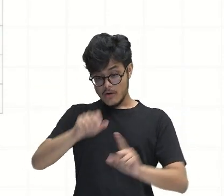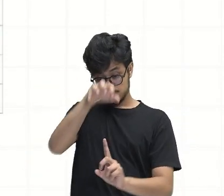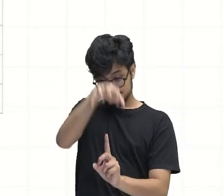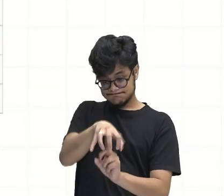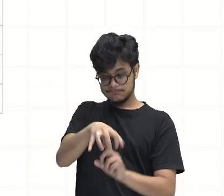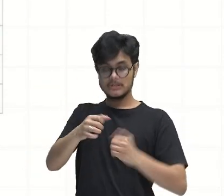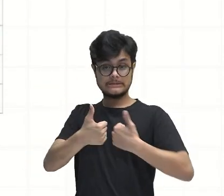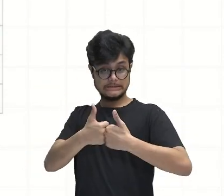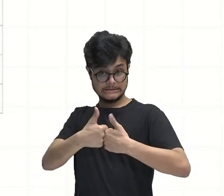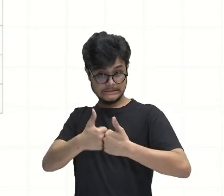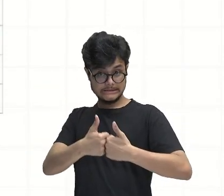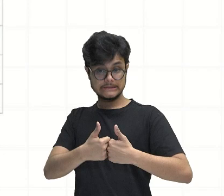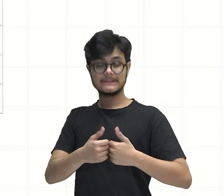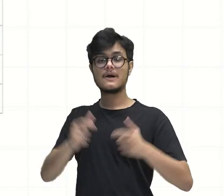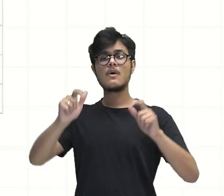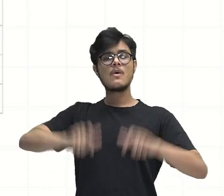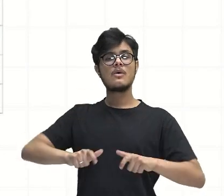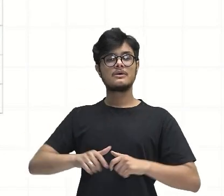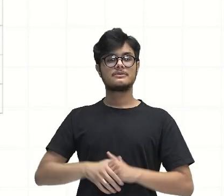ó.